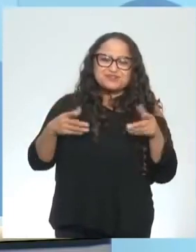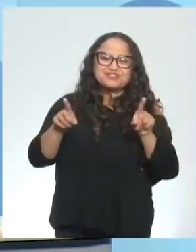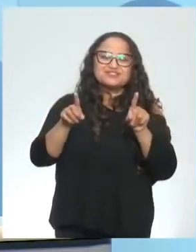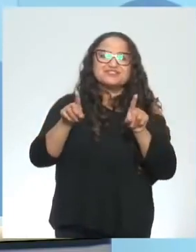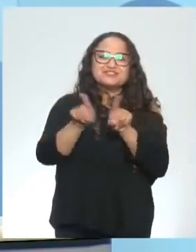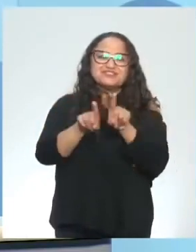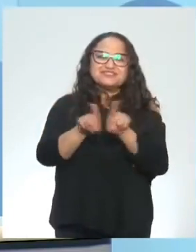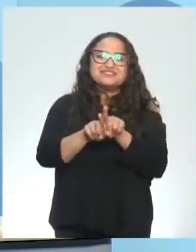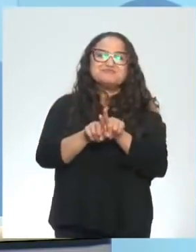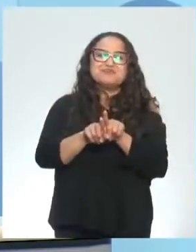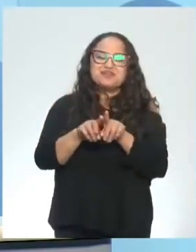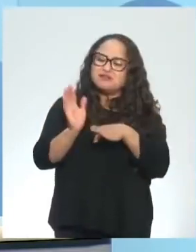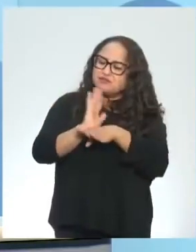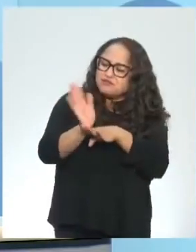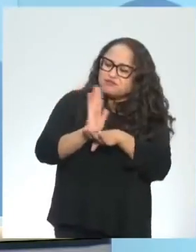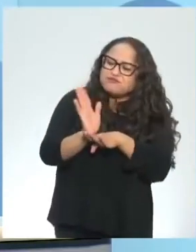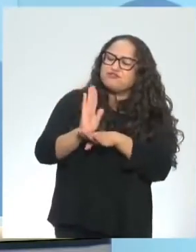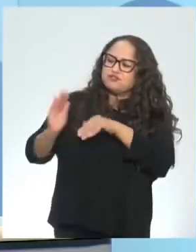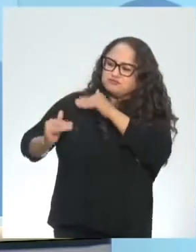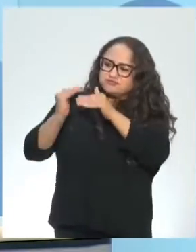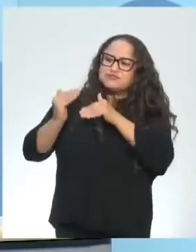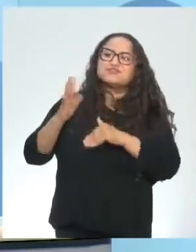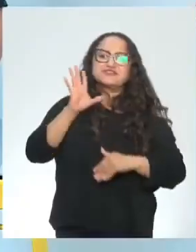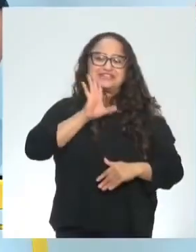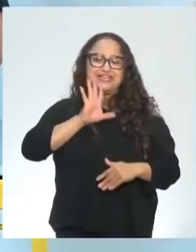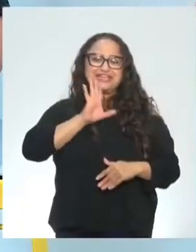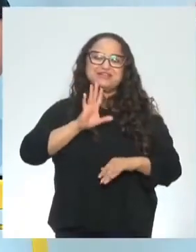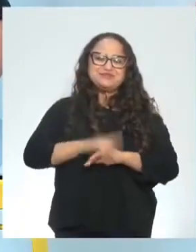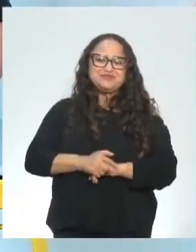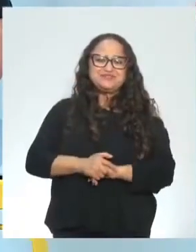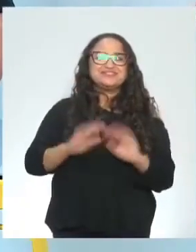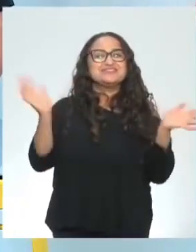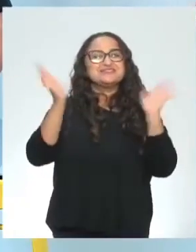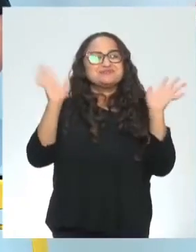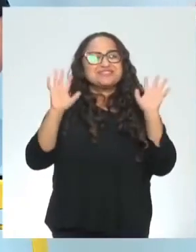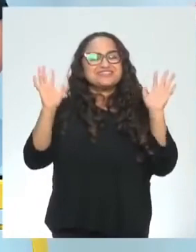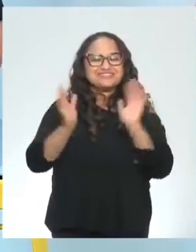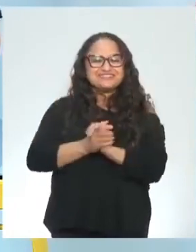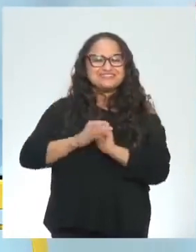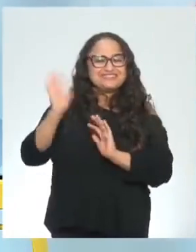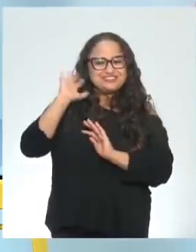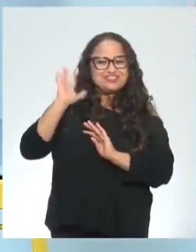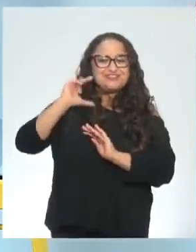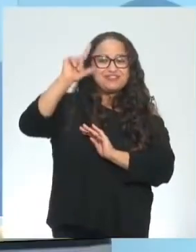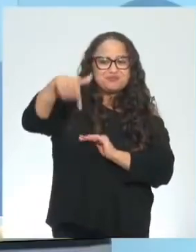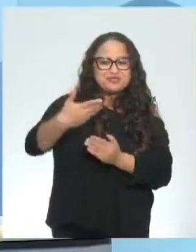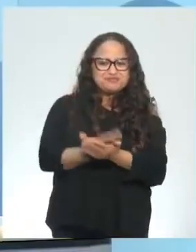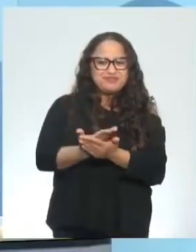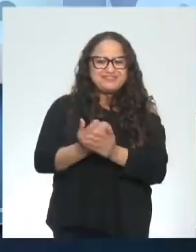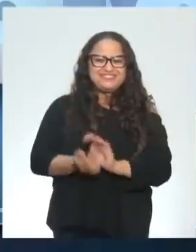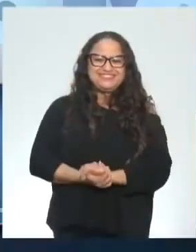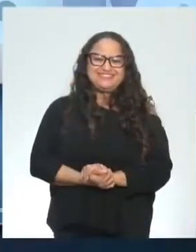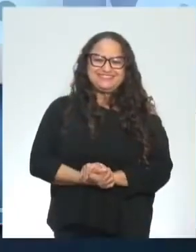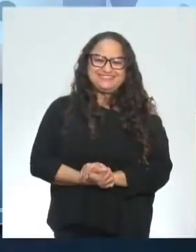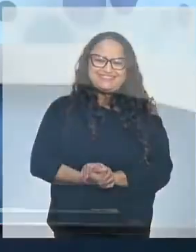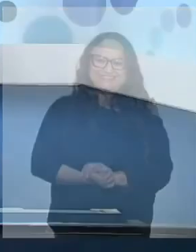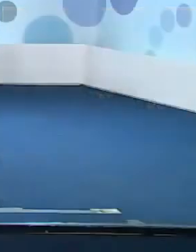é porque a produção de um vídeo alguma coisa vai ser bem bacana thank you bye bye bye bye bye